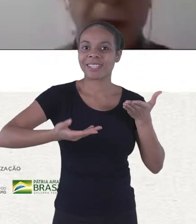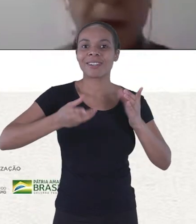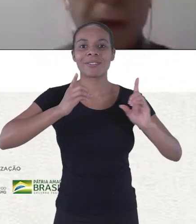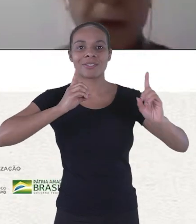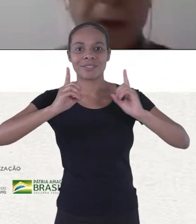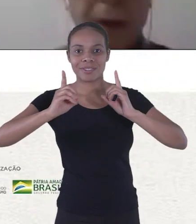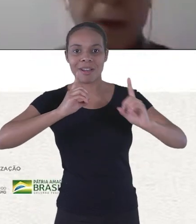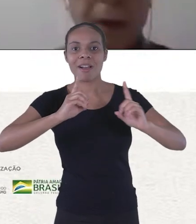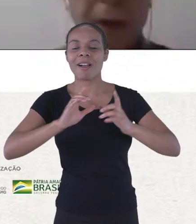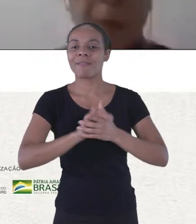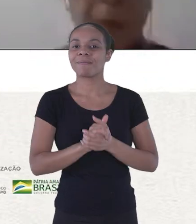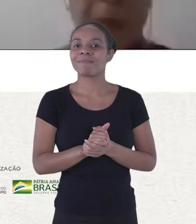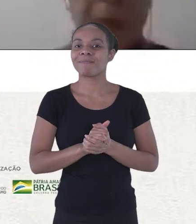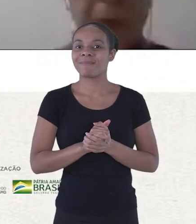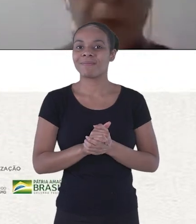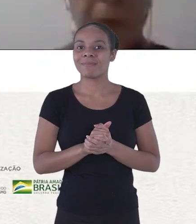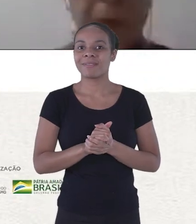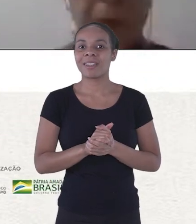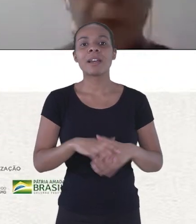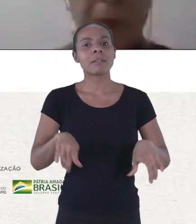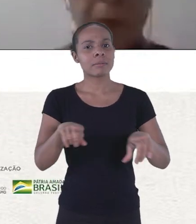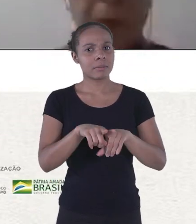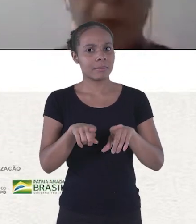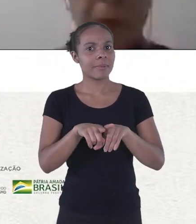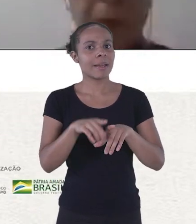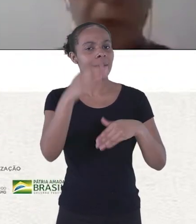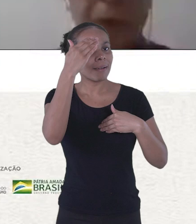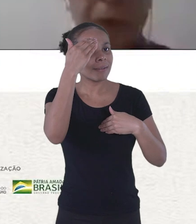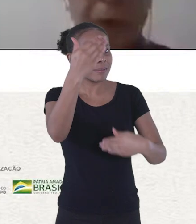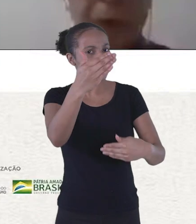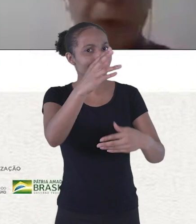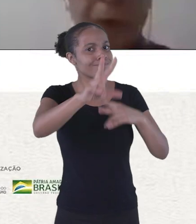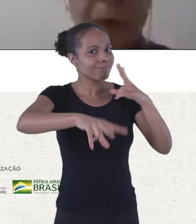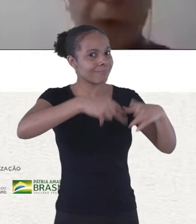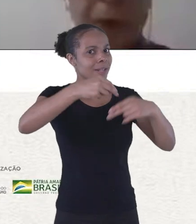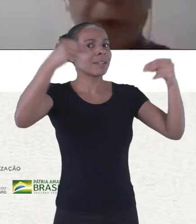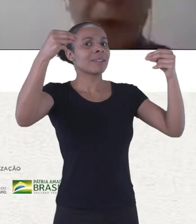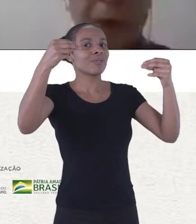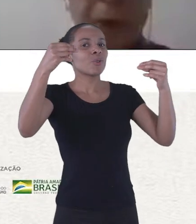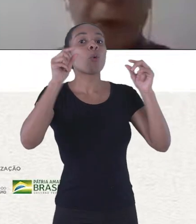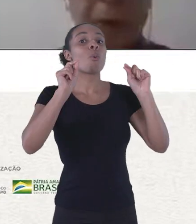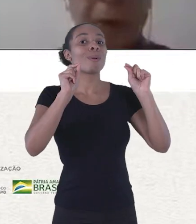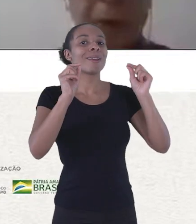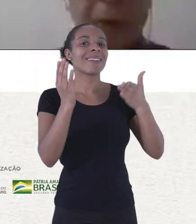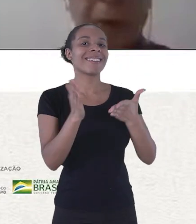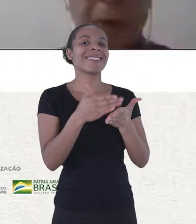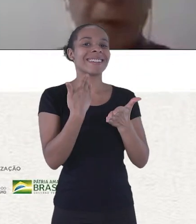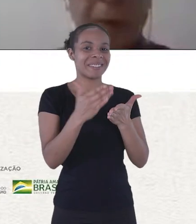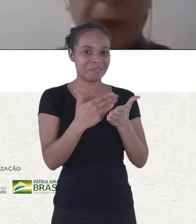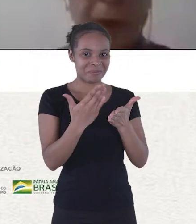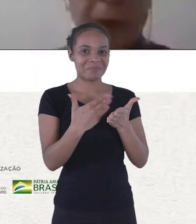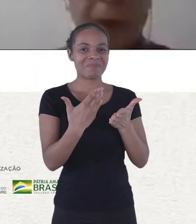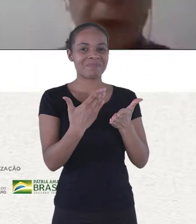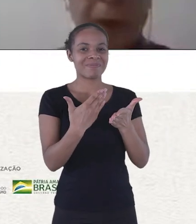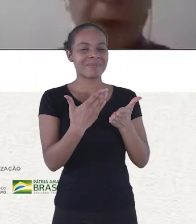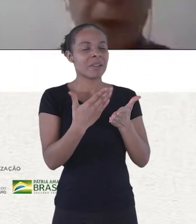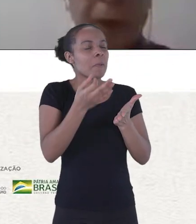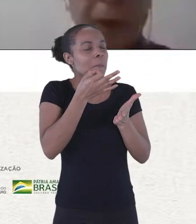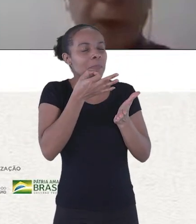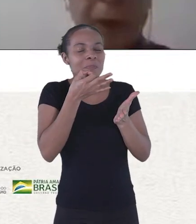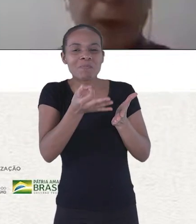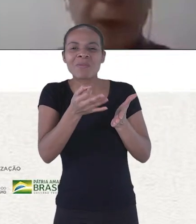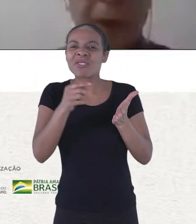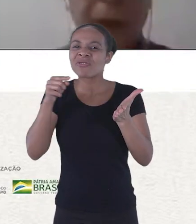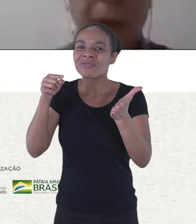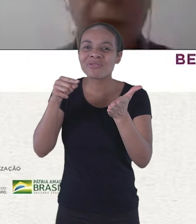agradecer o presentão que ele nos deu com esse livro. Que Eu bom. recomendo insistentemente a leitura a todos aqueles